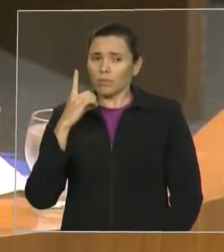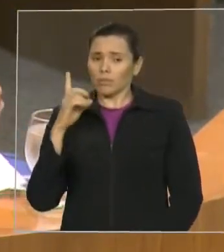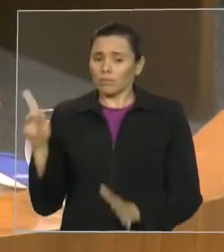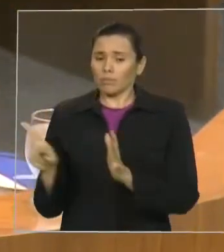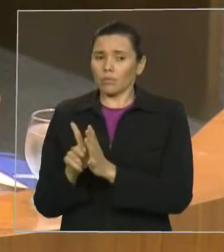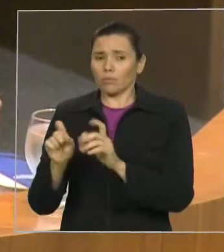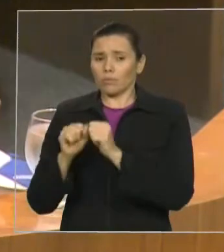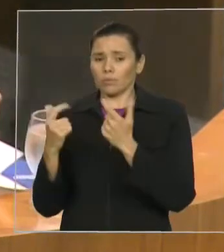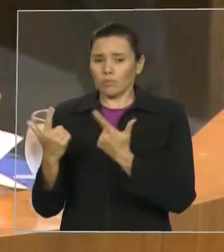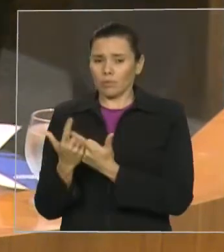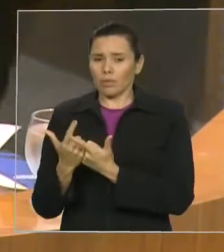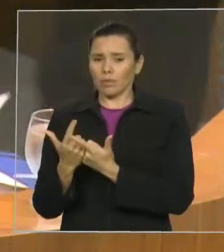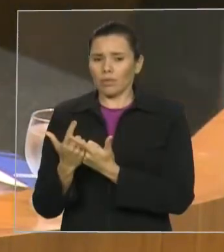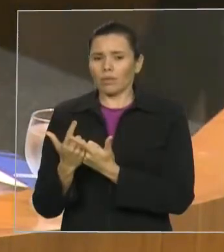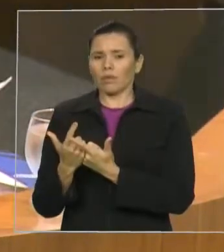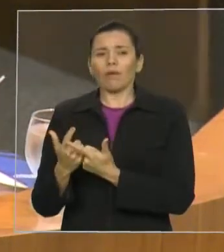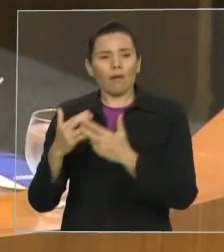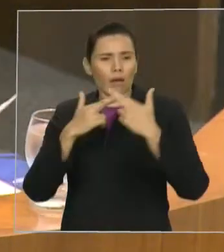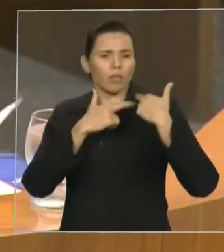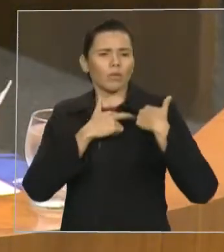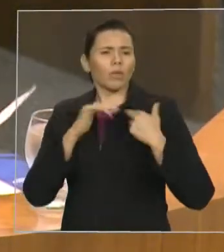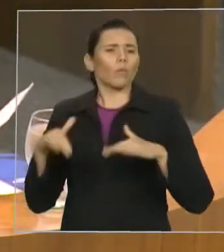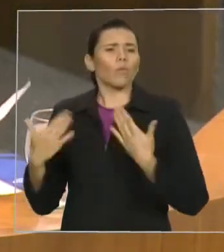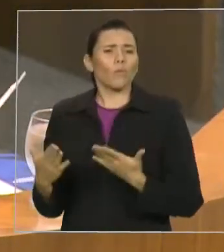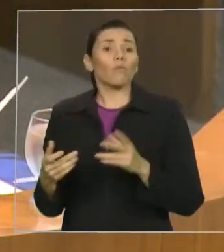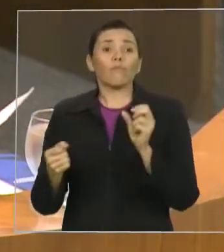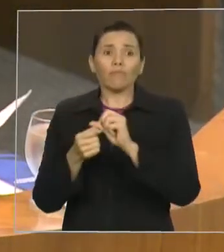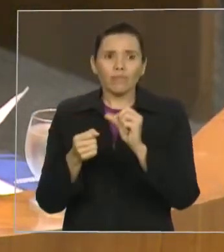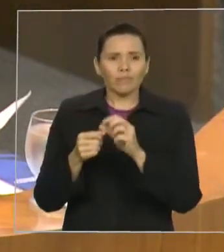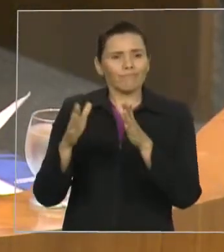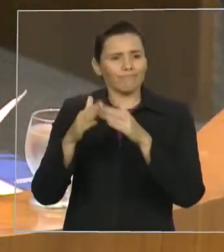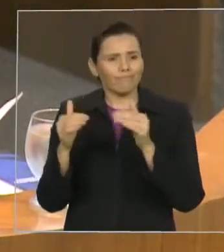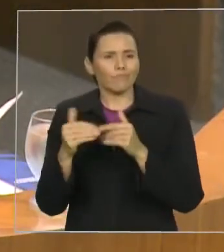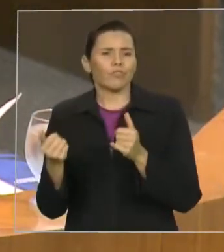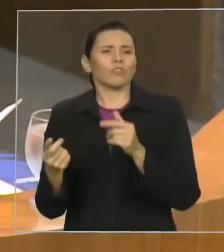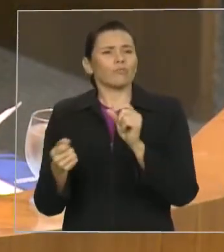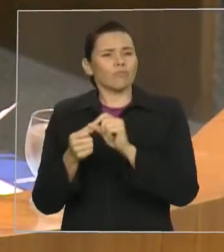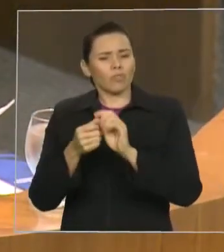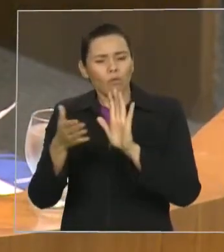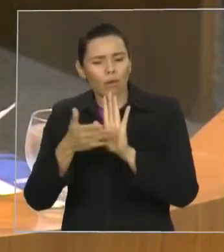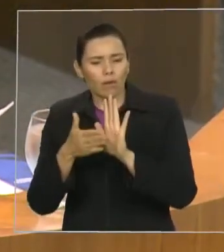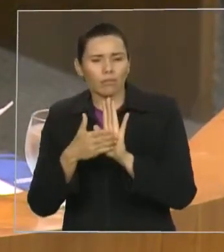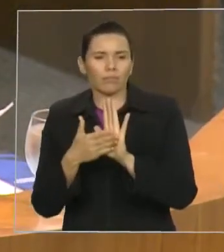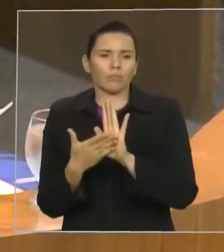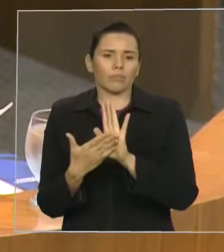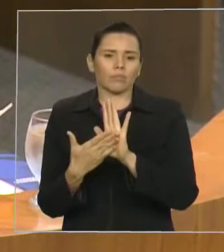As indicações, requerimentos, solicitações. Nós não somos